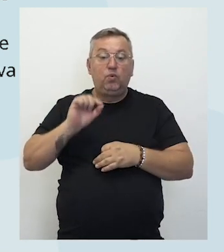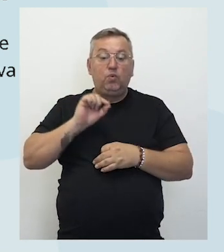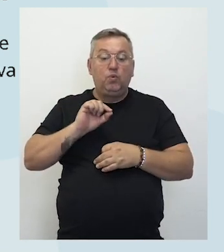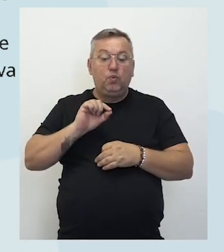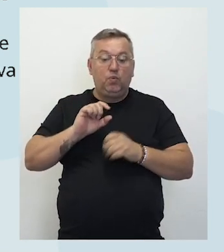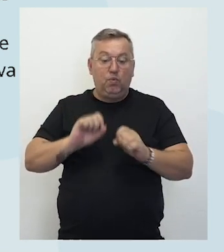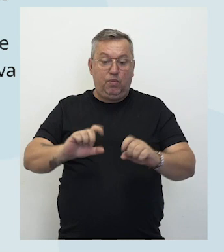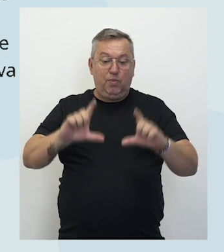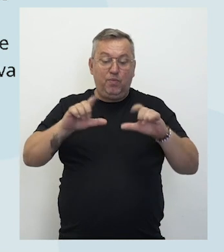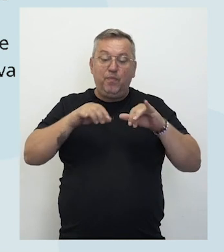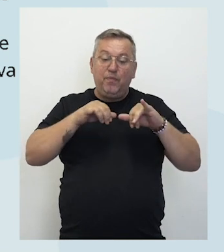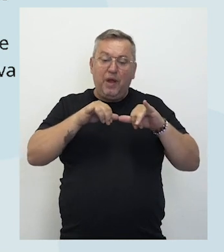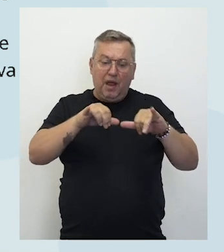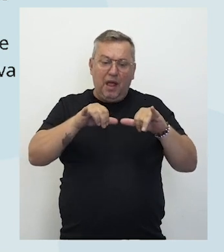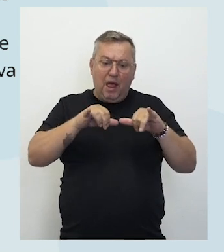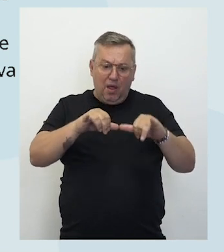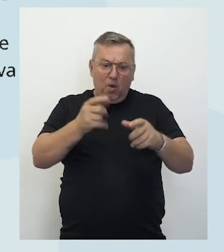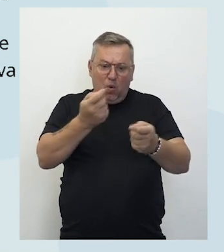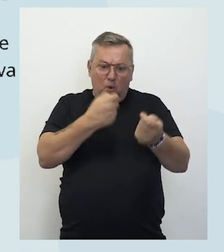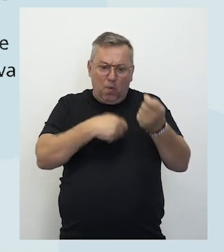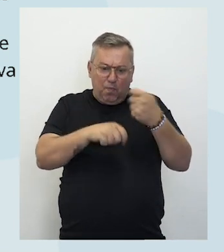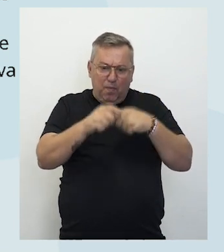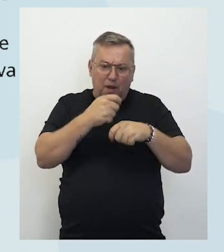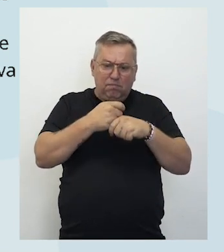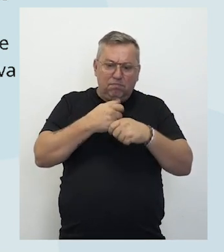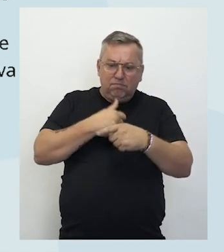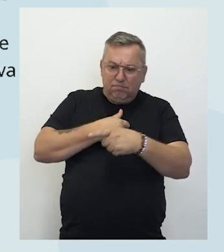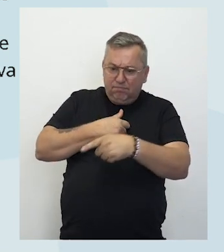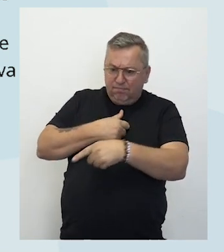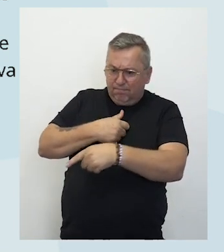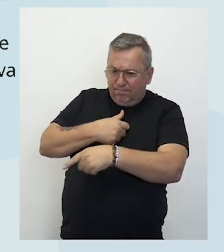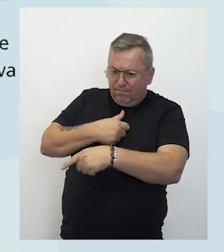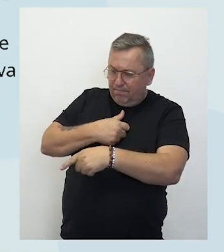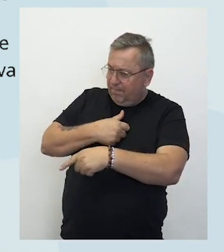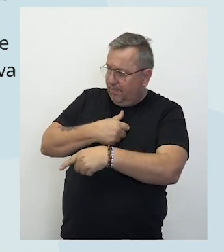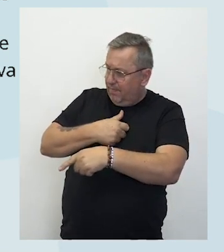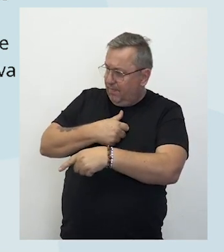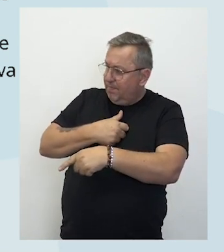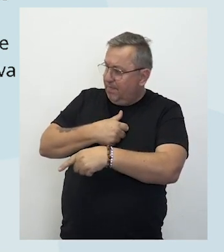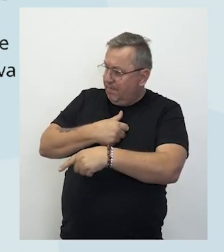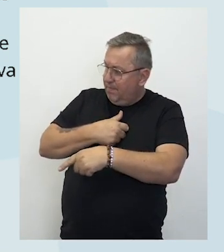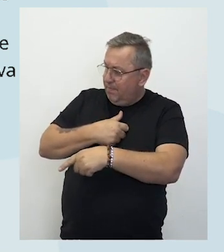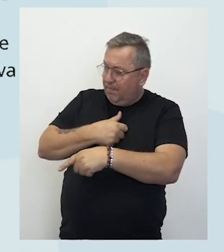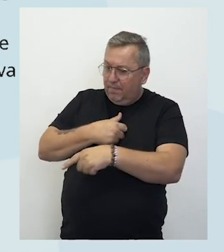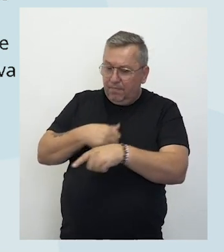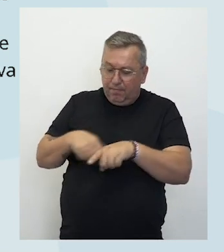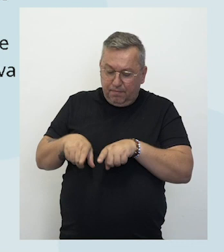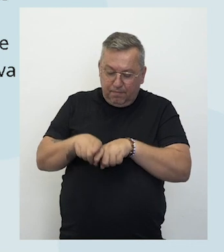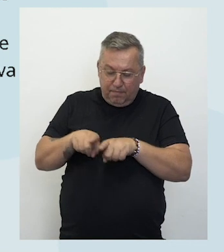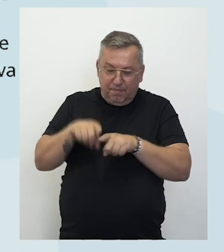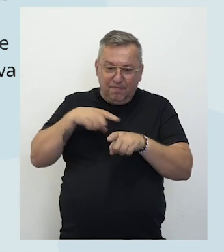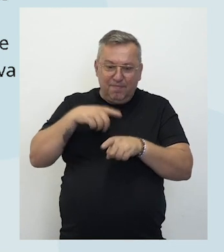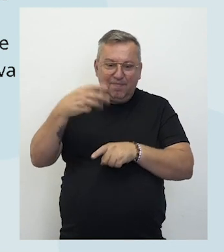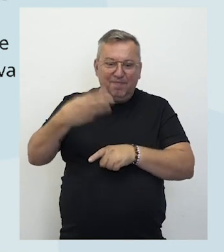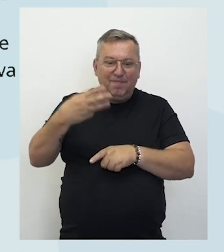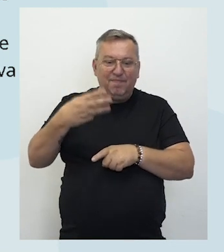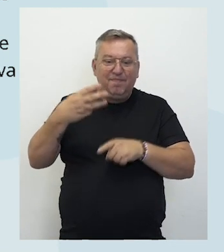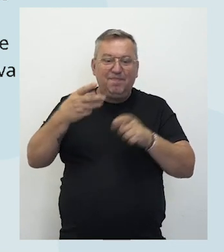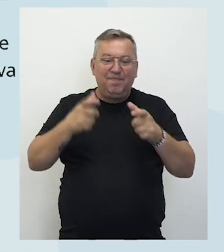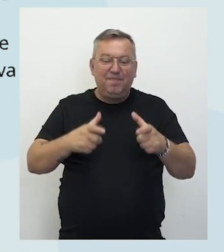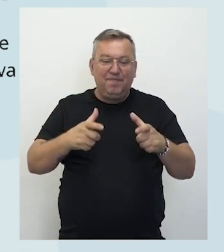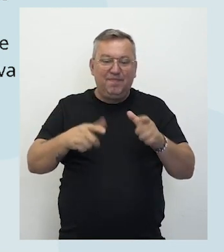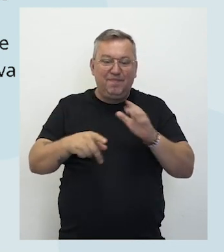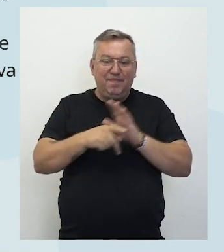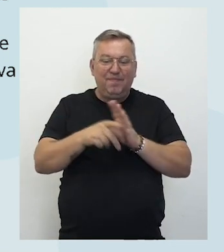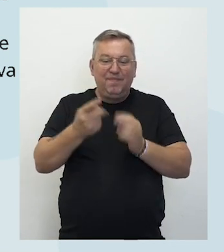uma imagem, né, de um comércio, ou seja, de um supermercado, que traz aí o terceiro setor da economia, o